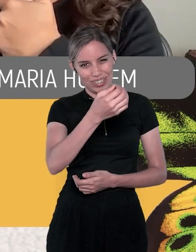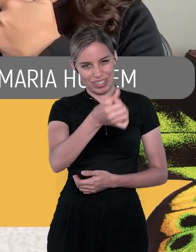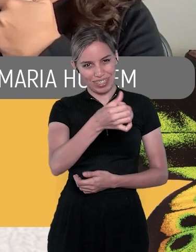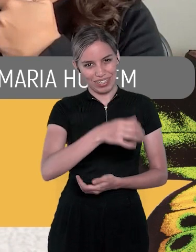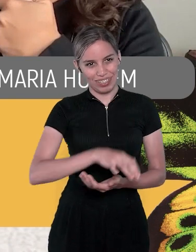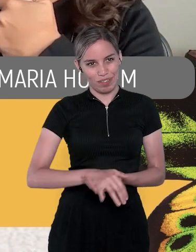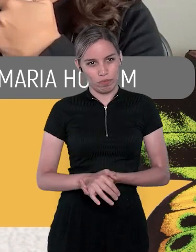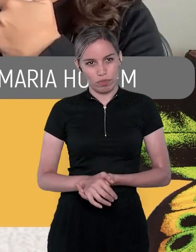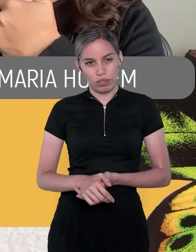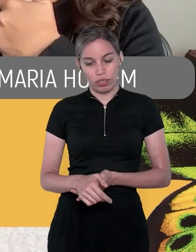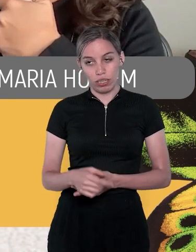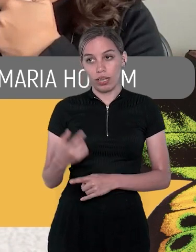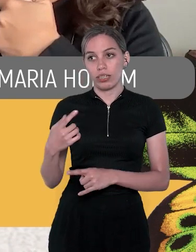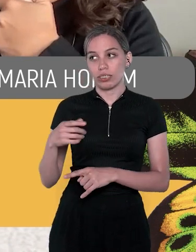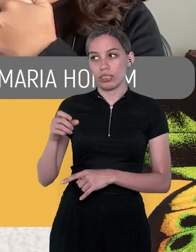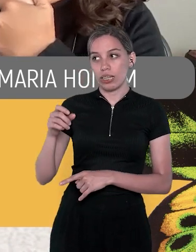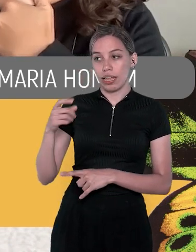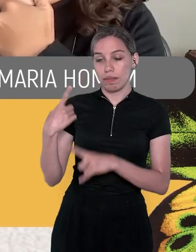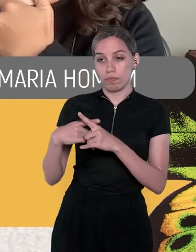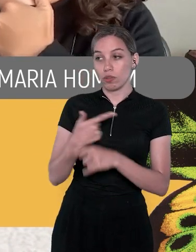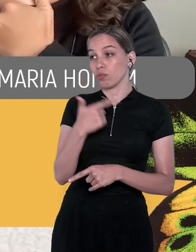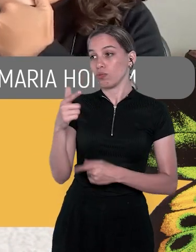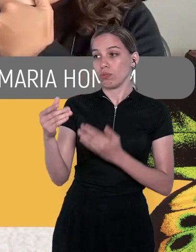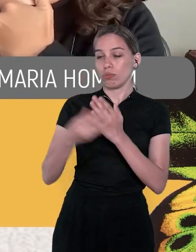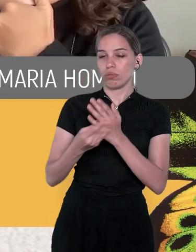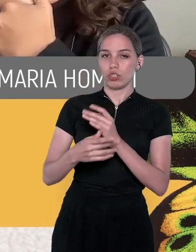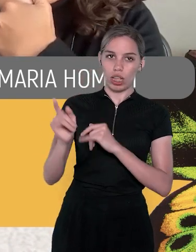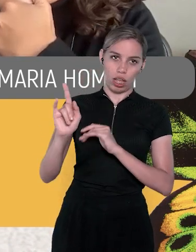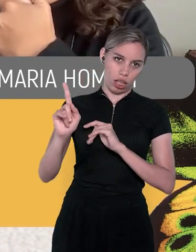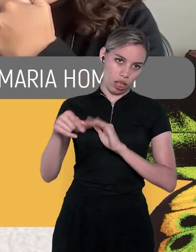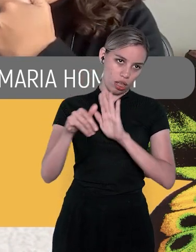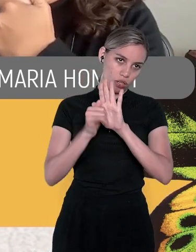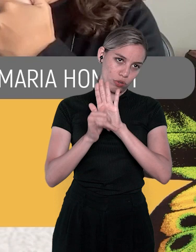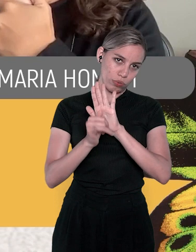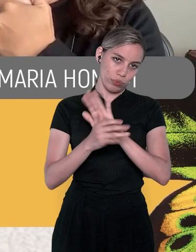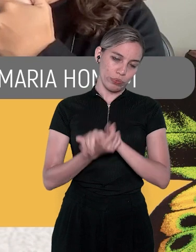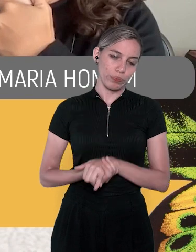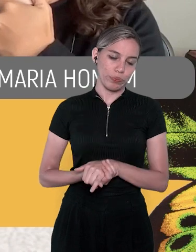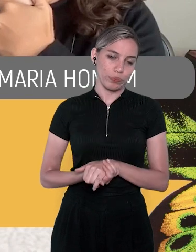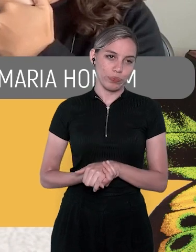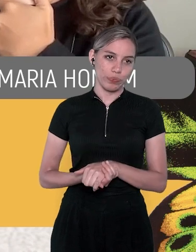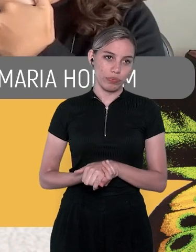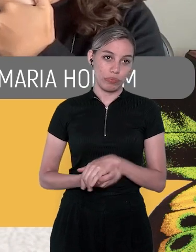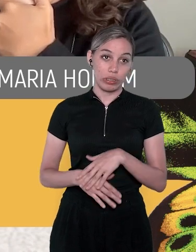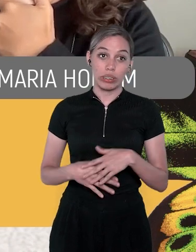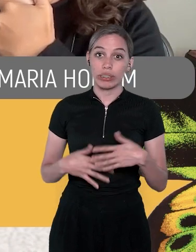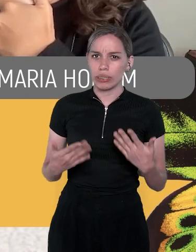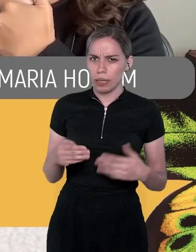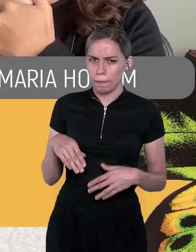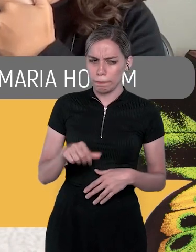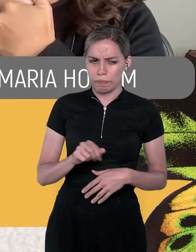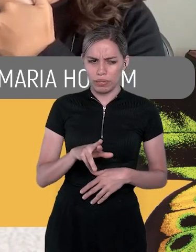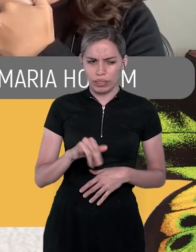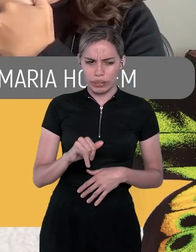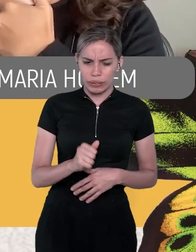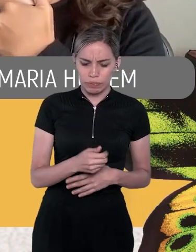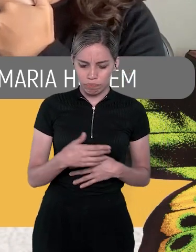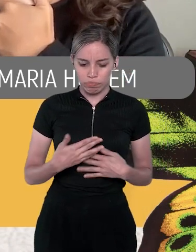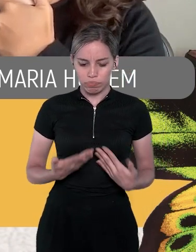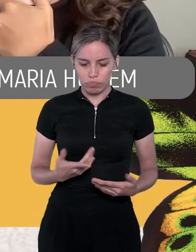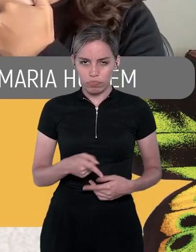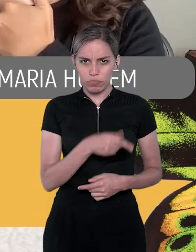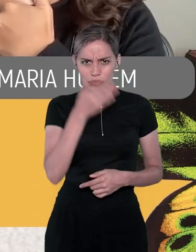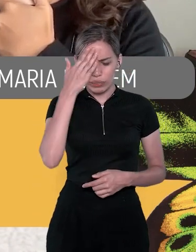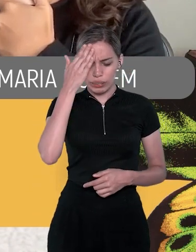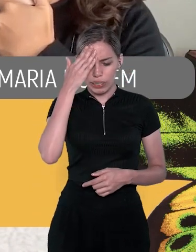de Borboletas, de Sérgio Abranches. A capa tem um fundo amarelo com a ilustração da metade de uma borboleta. Maria,